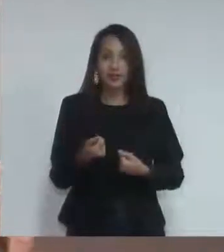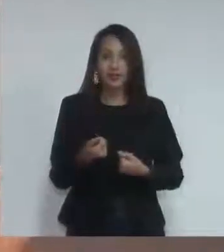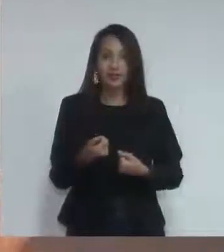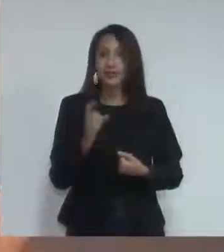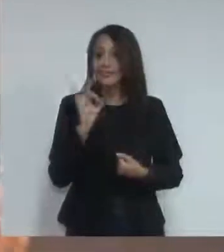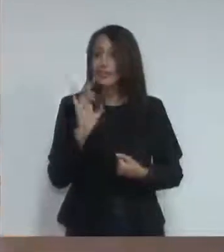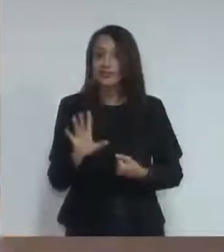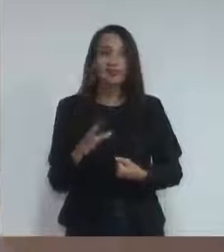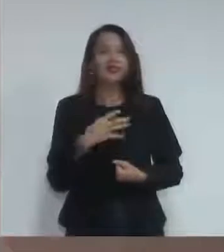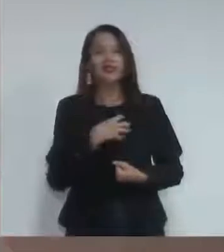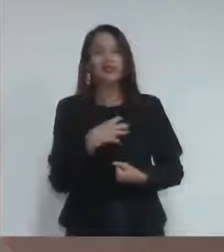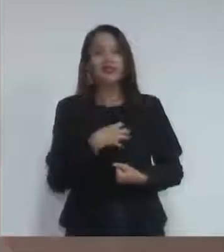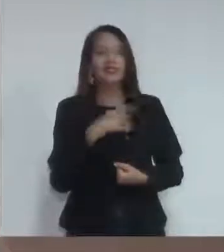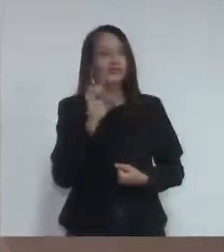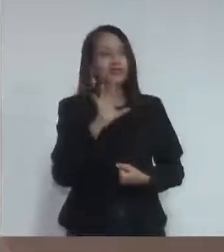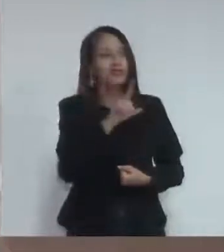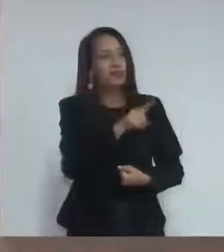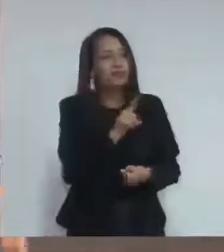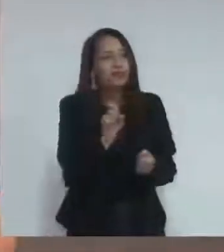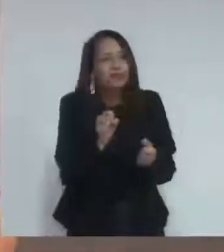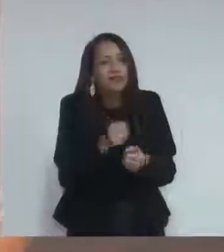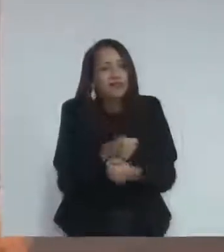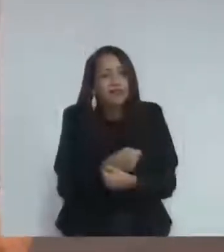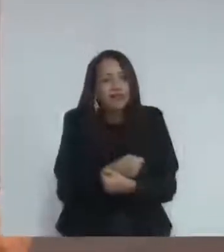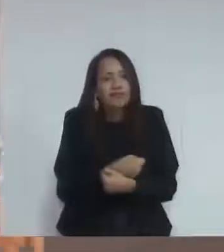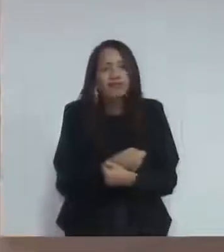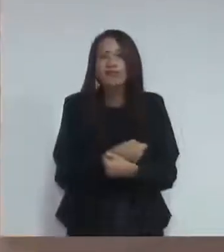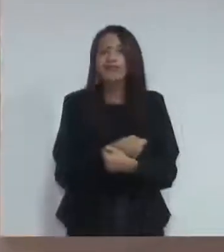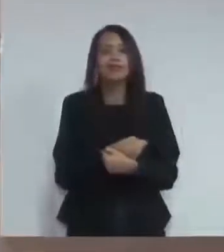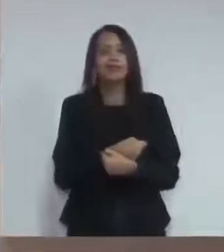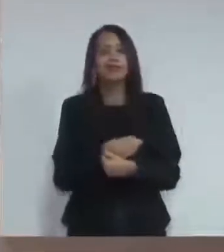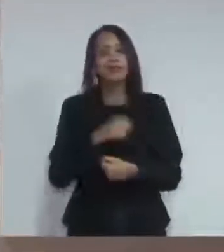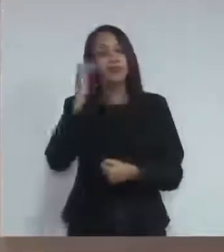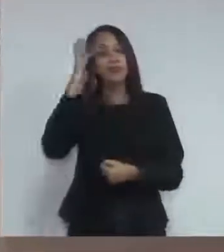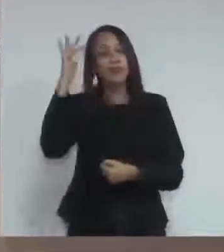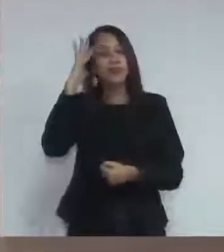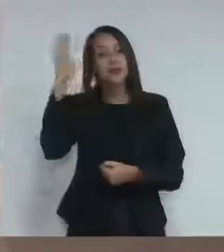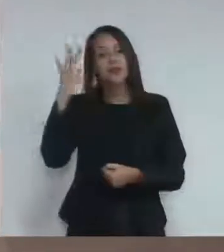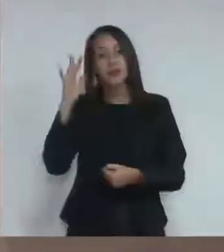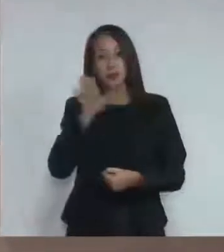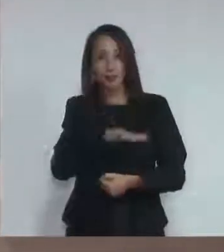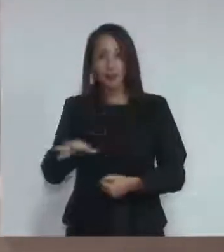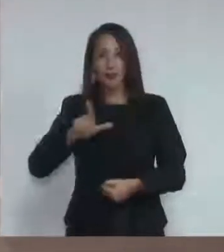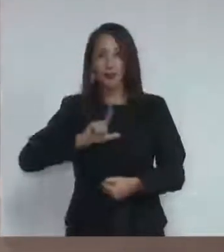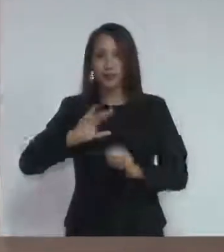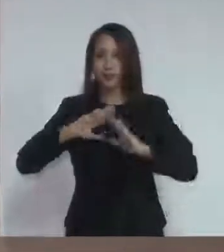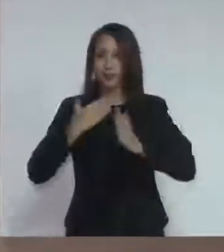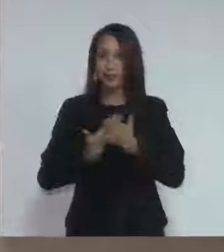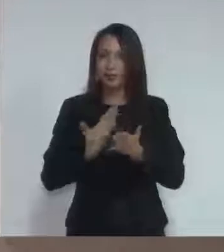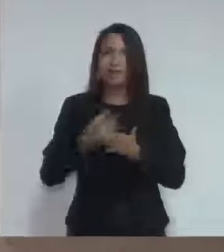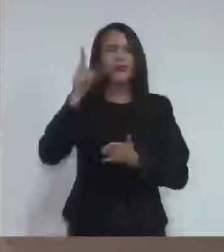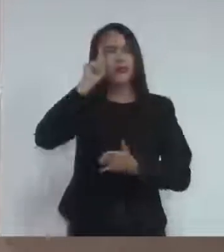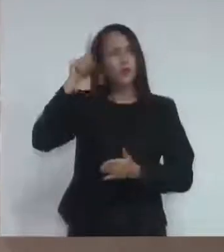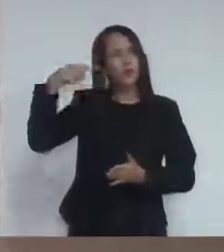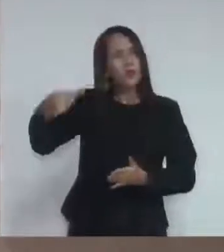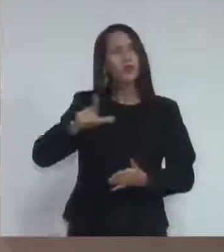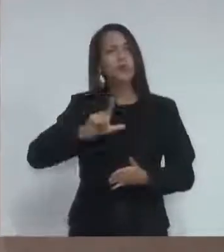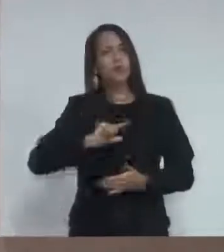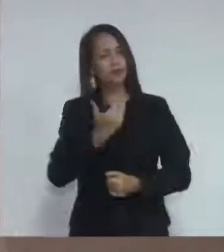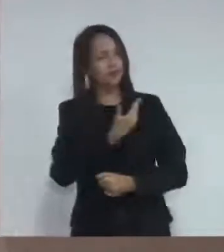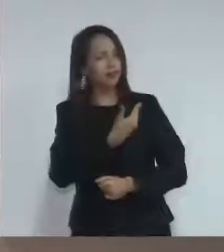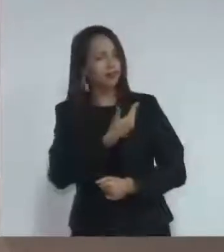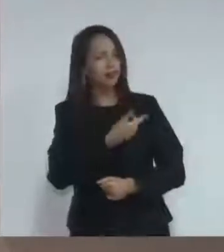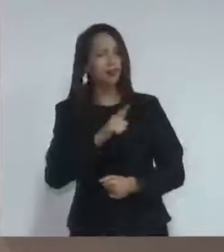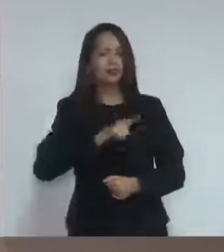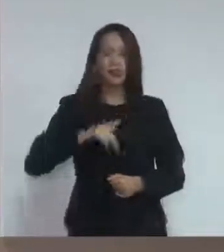simples motivo. Ele não ficou ali encruadinho, né, escondido. Imagina uma criança que está na escola todos os dias, que tem os amiguinhos, que tem o